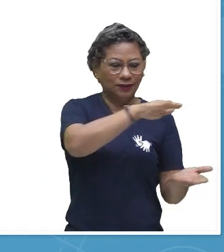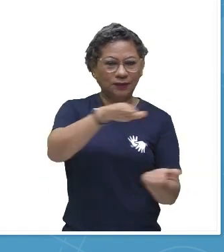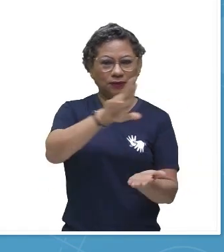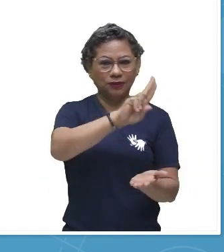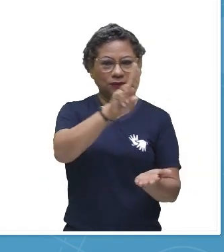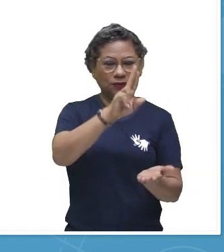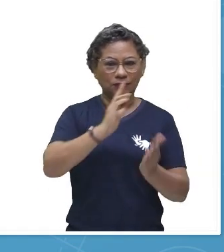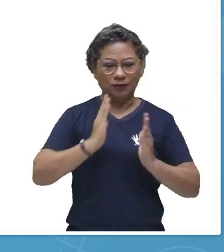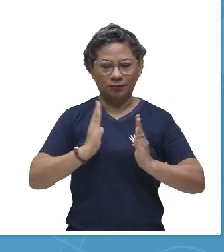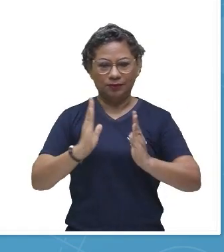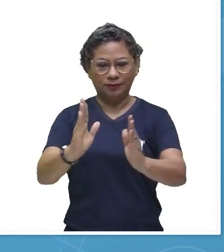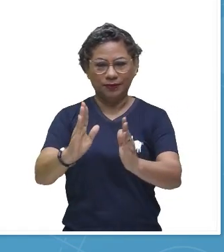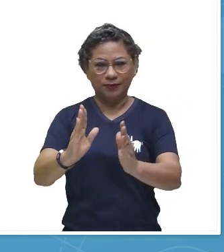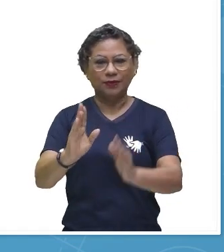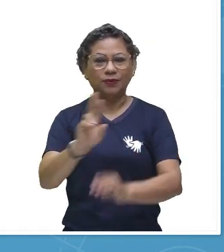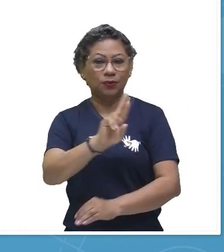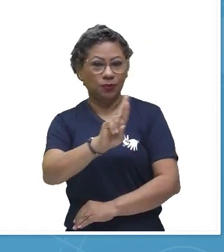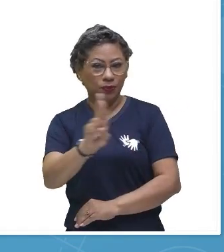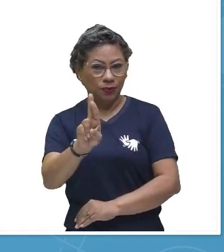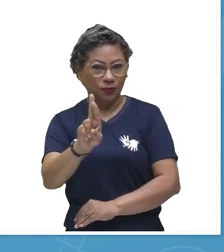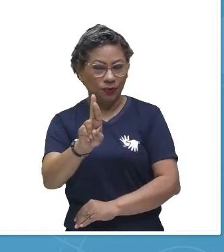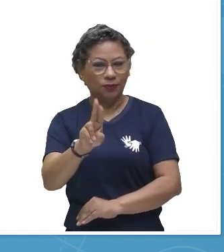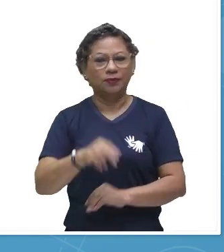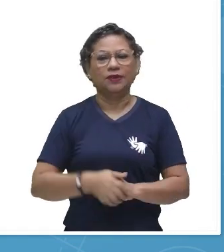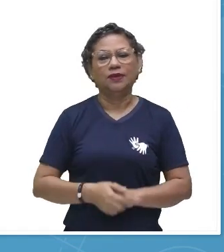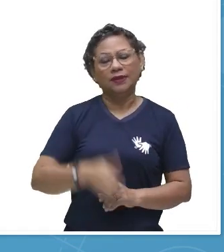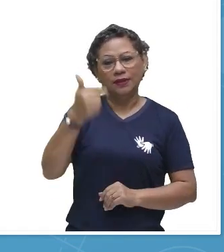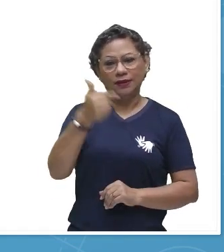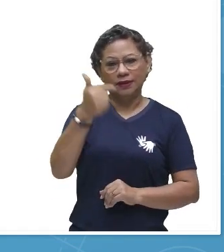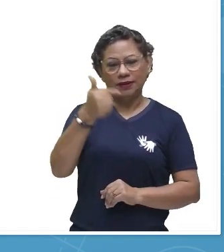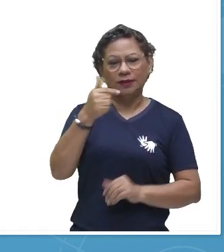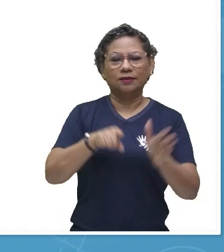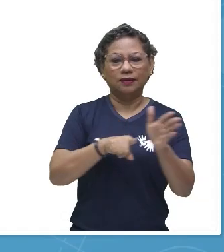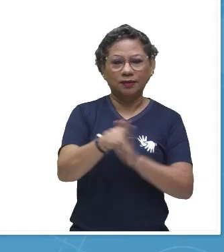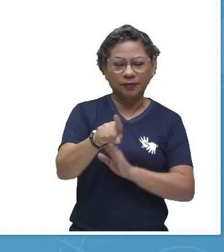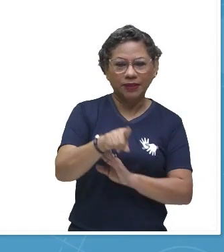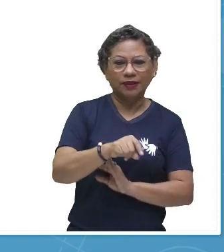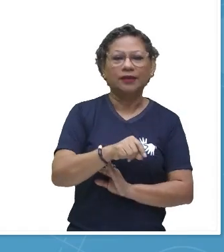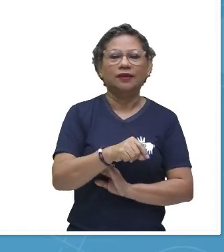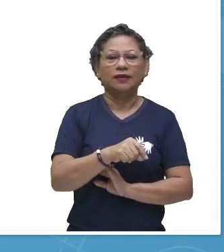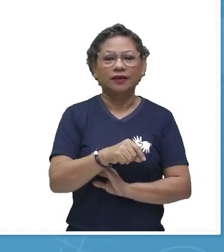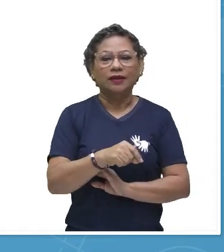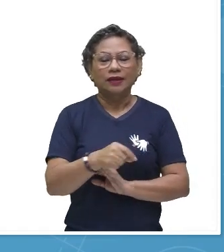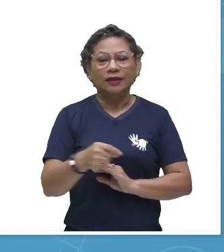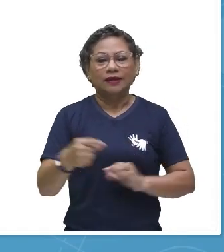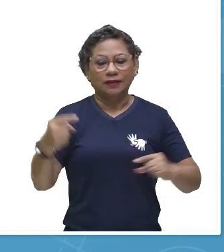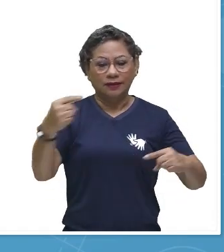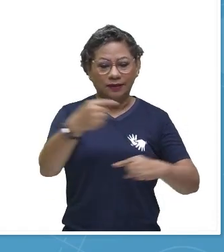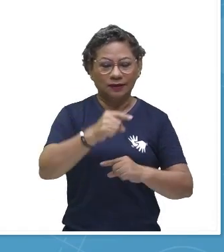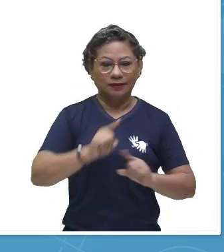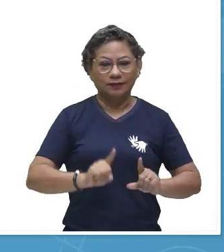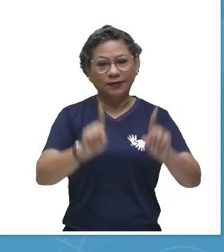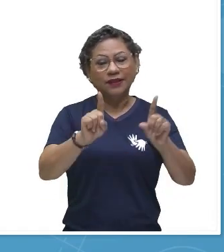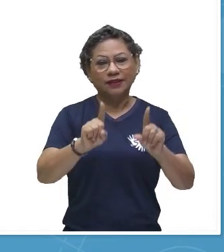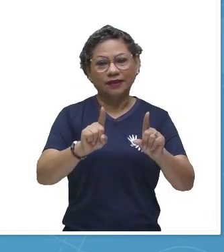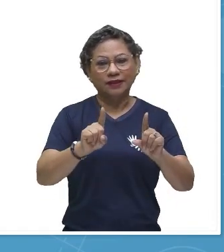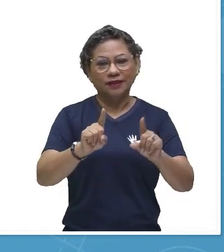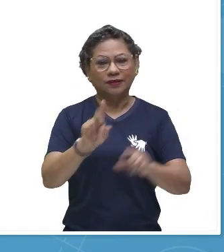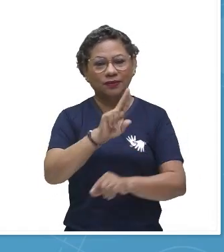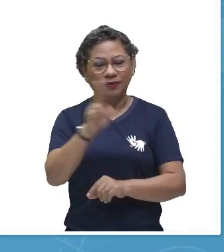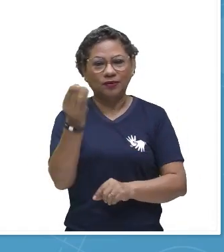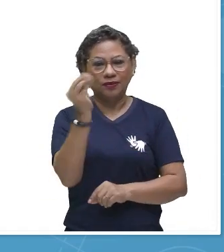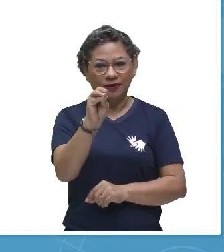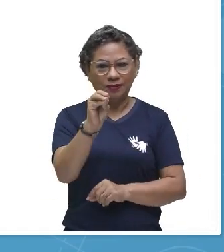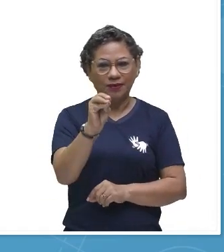reversas ou se são coplanares. E na segunda questão, se as retas vão ser paralelas ou concorrentes. Daqui a pouco a gente